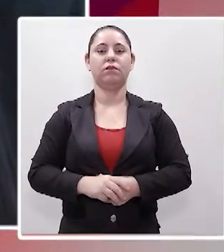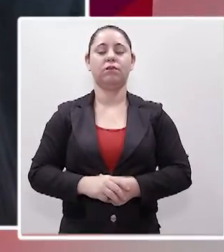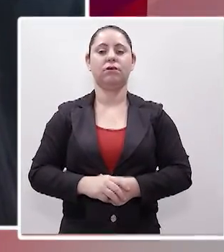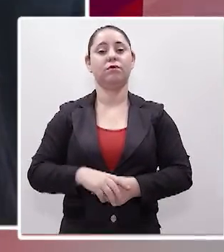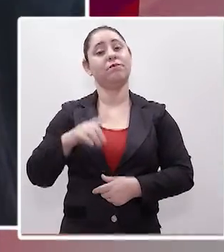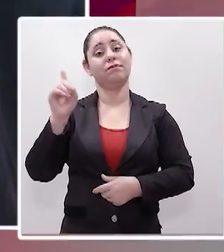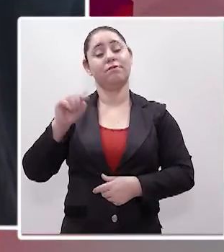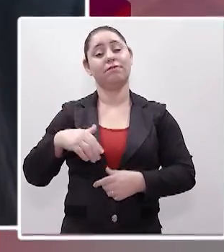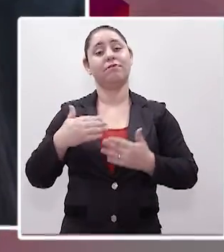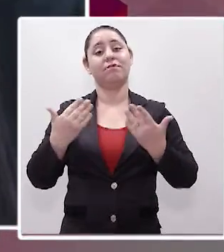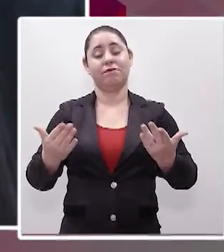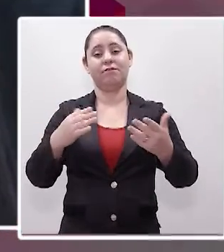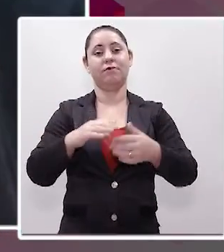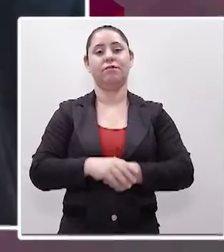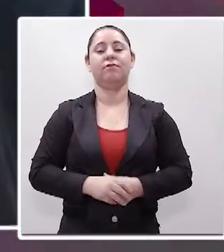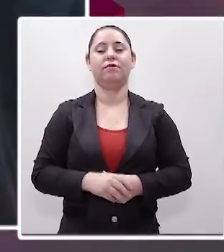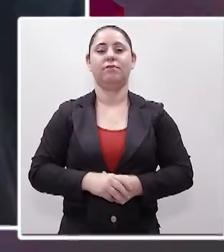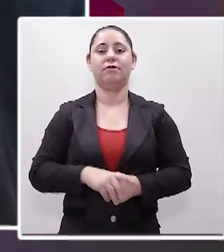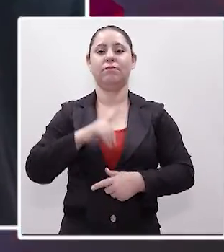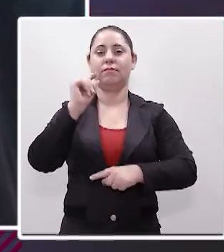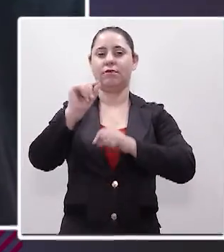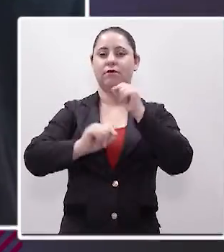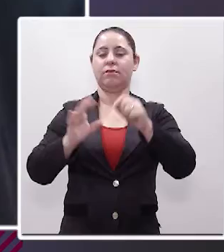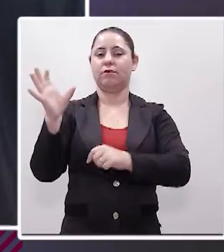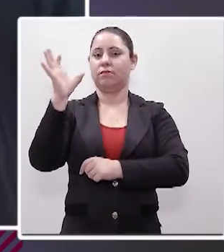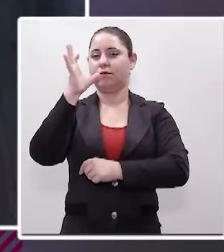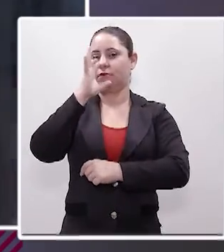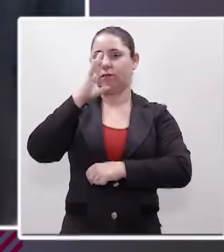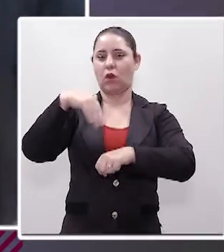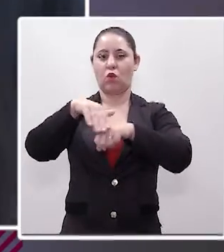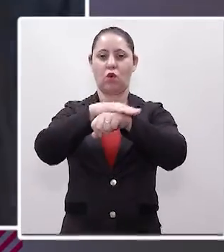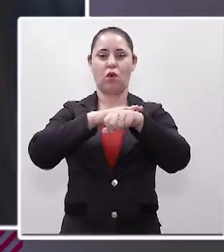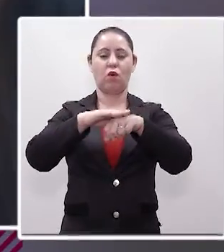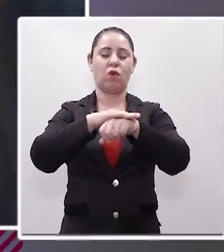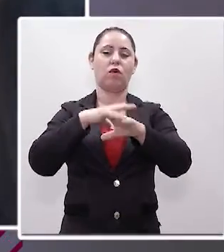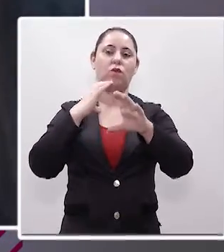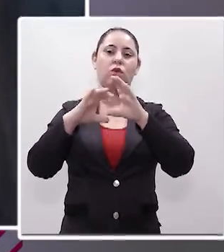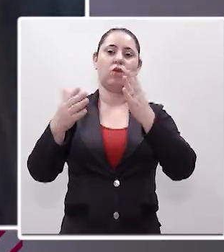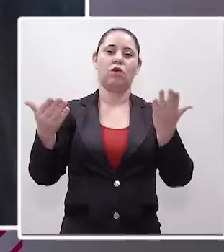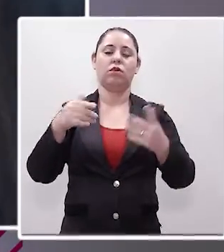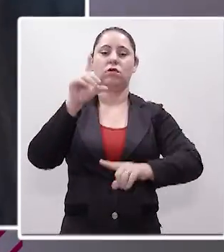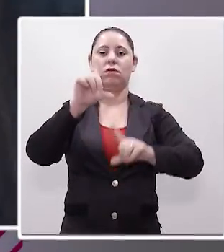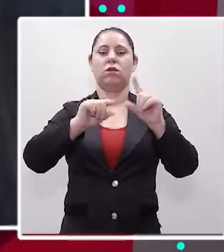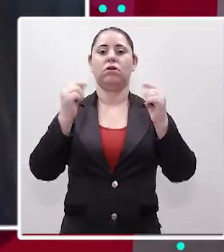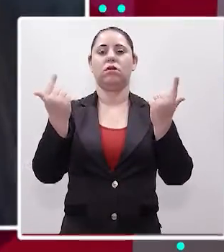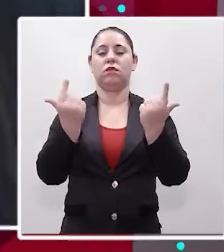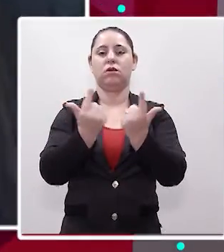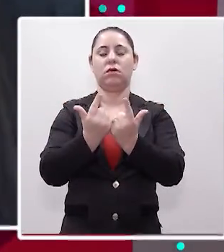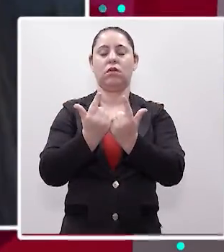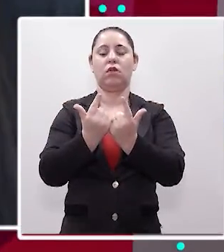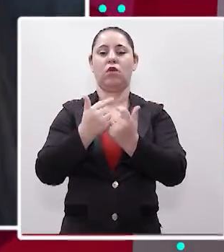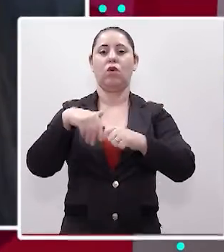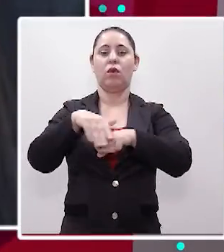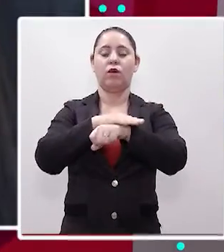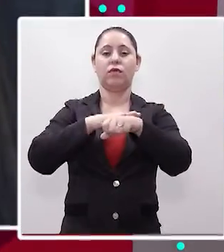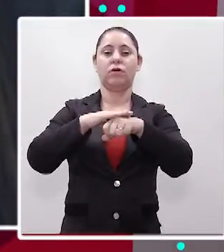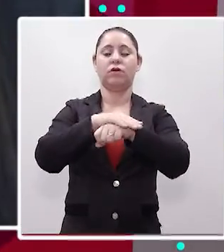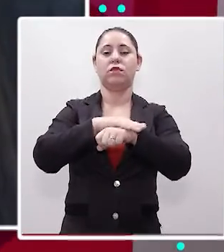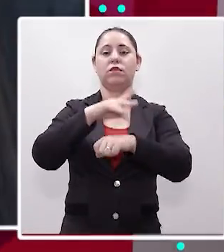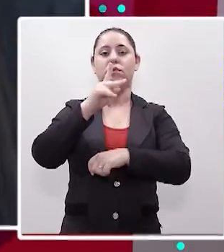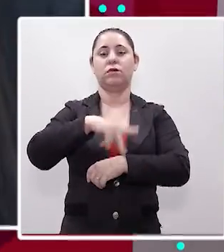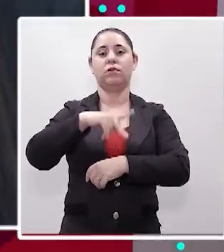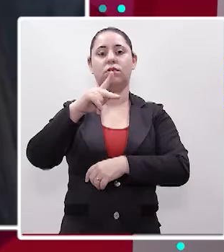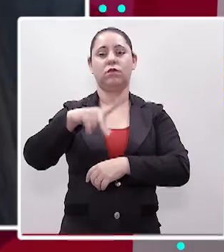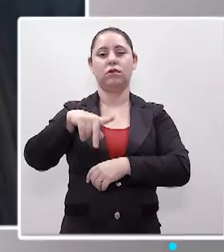futuro. É isso aí. Bom, para quem acompanhou a nossa conversa aqui na TV Assembleia, nós